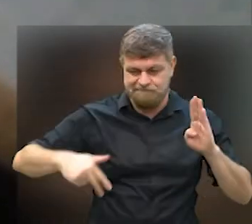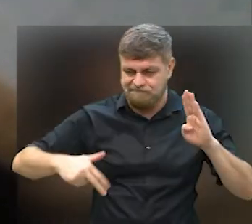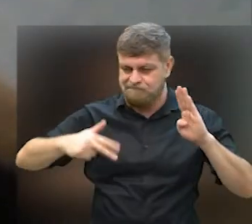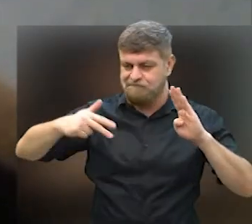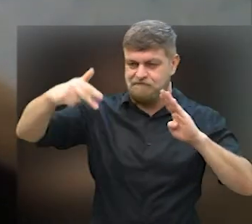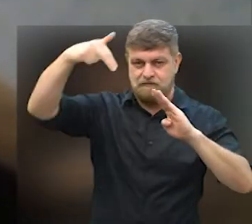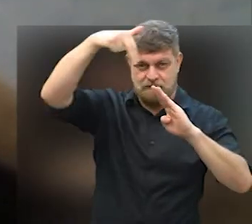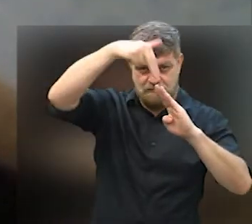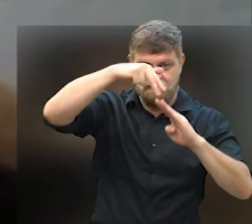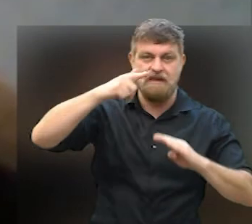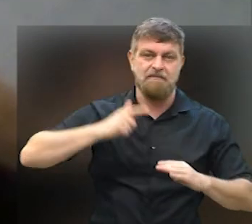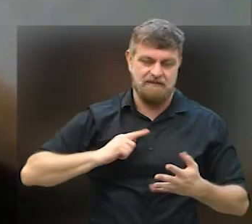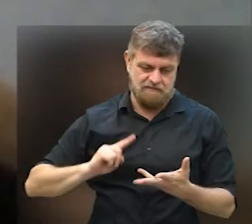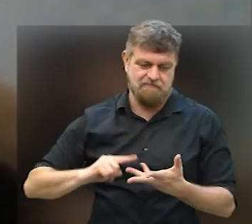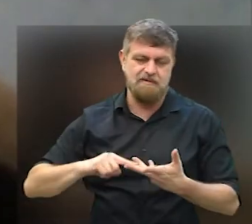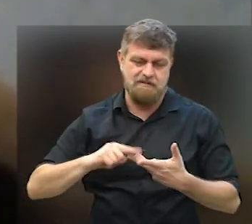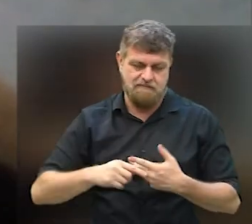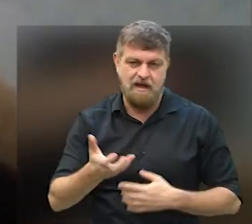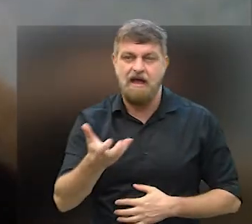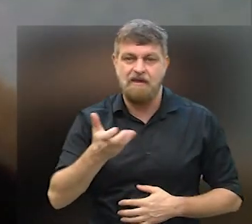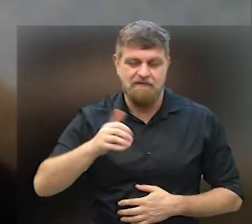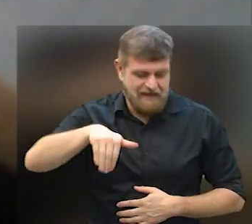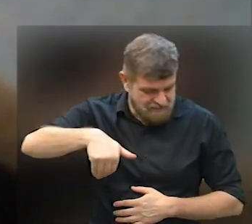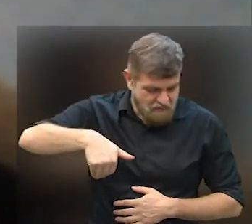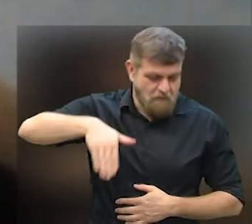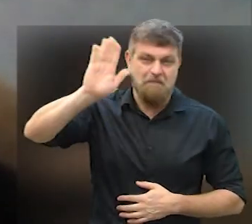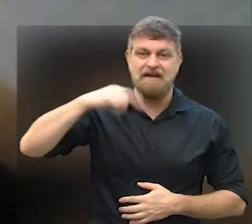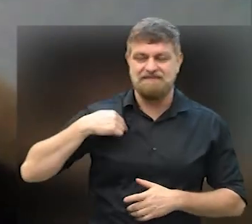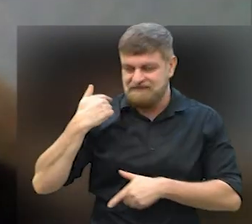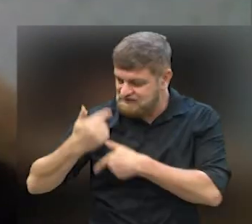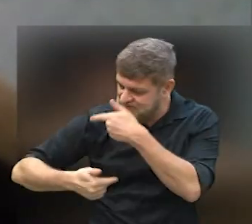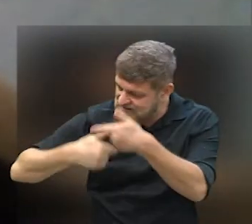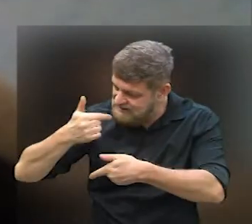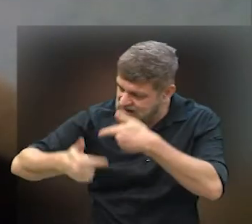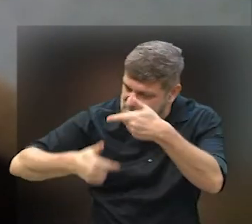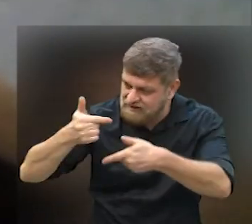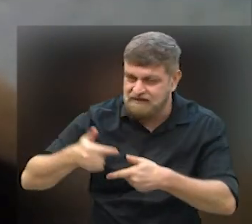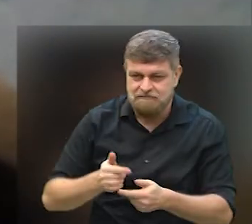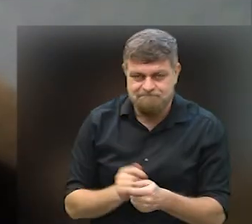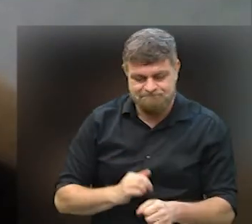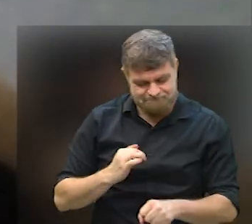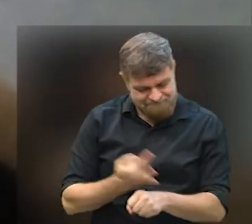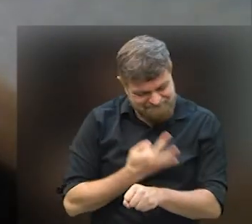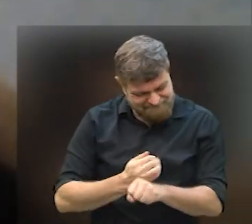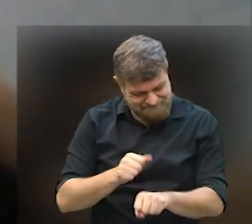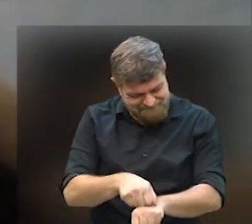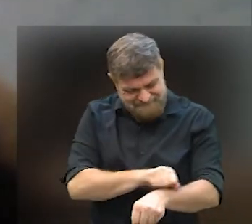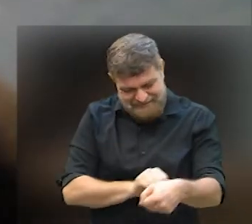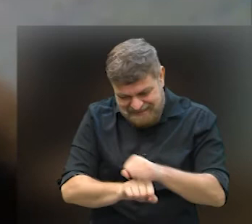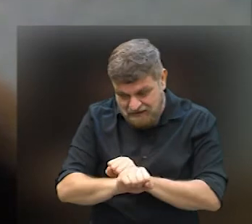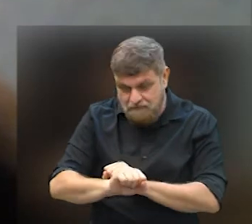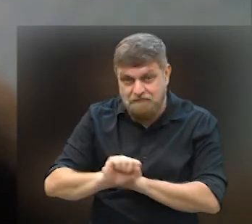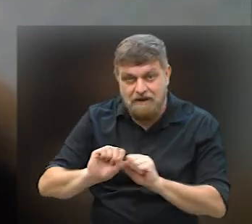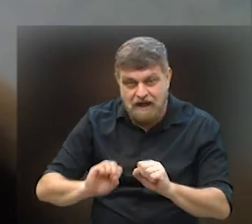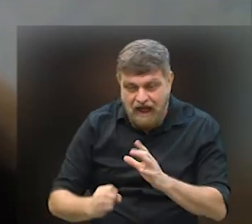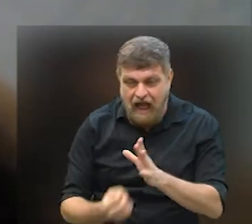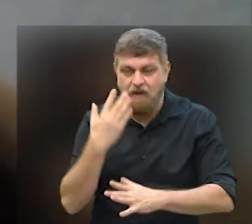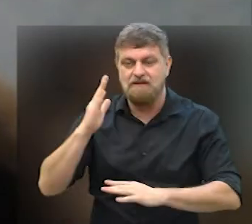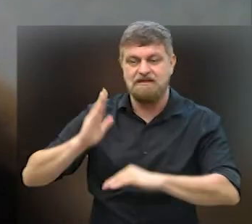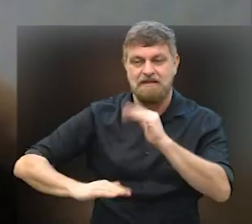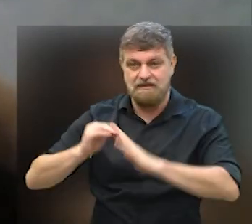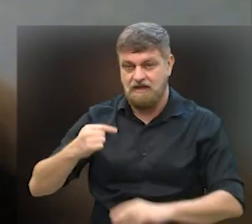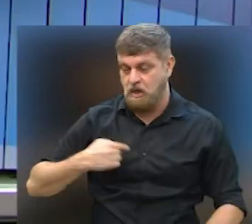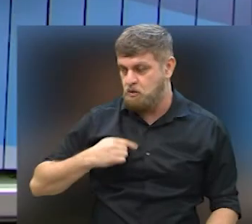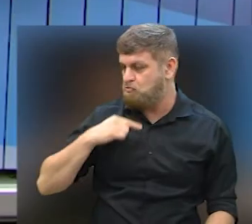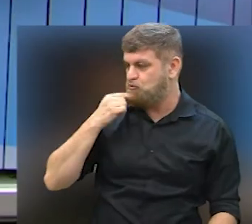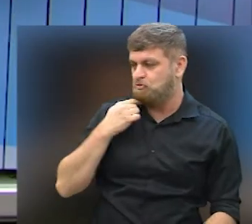a escalada do Everest, mas tem muito a ser conquistado e, com certeza, trabalharei com muito esforço para que aconteça. E eu não tenho